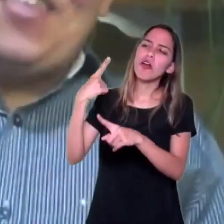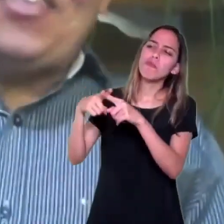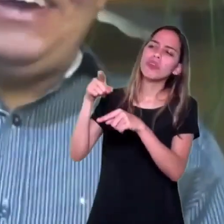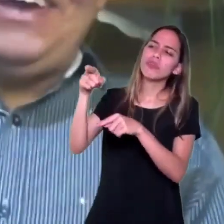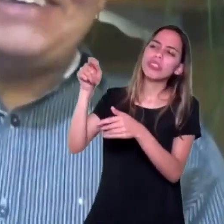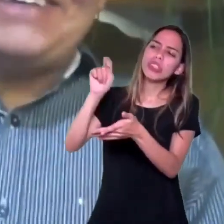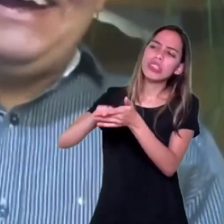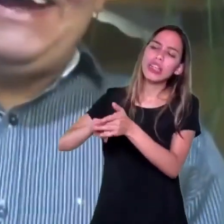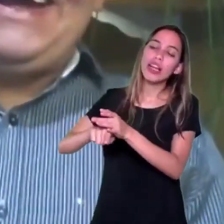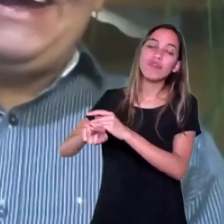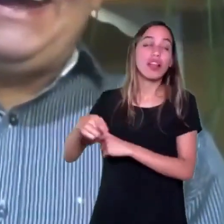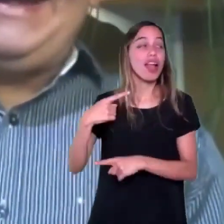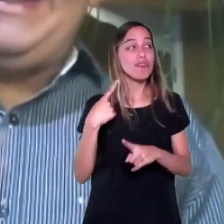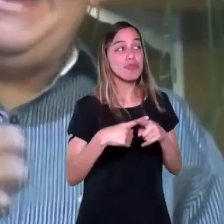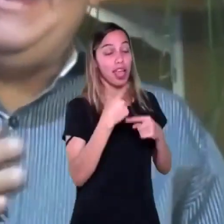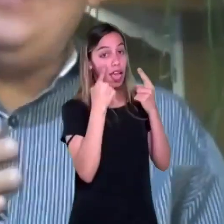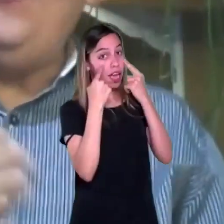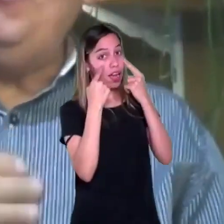Ou seja,